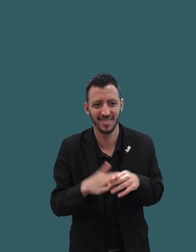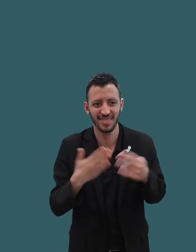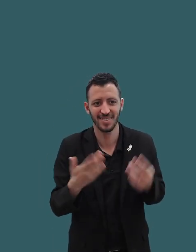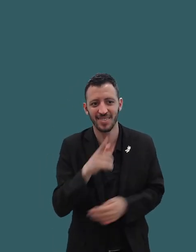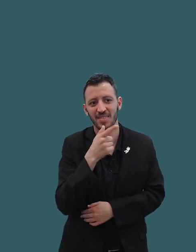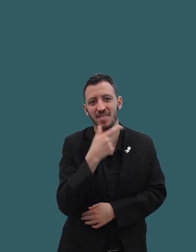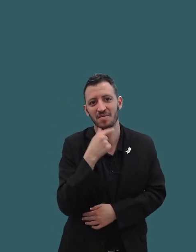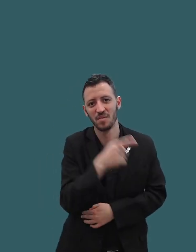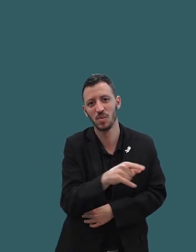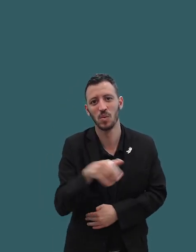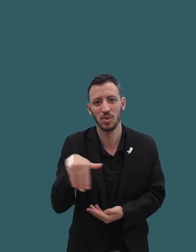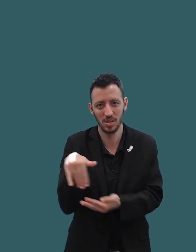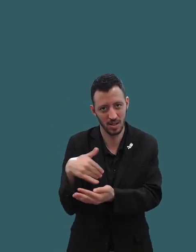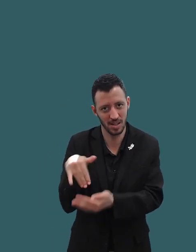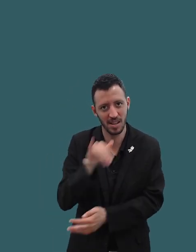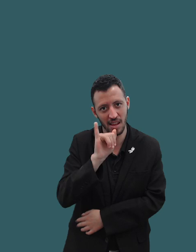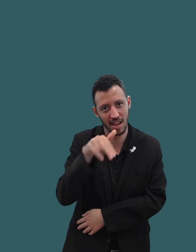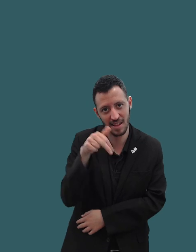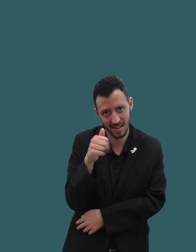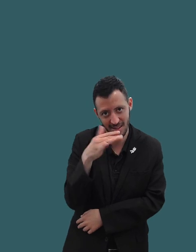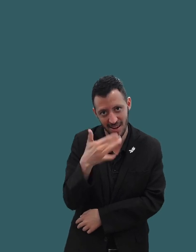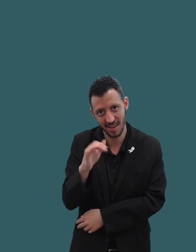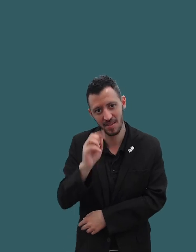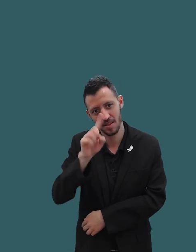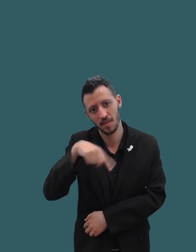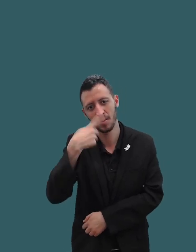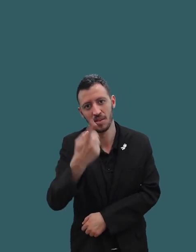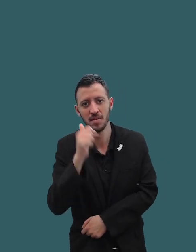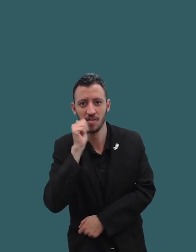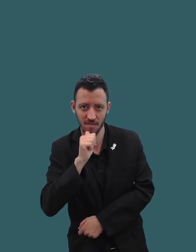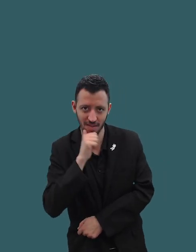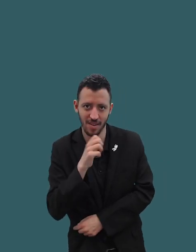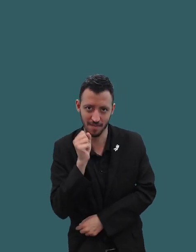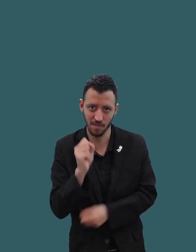do Inácio e depois seguimos para a Cristina, pode ser?